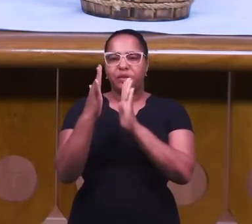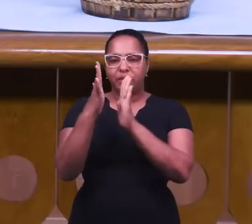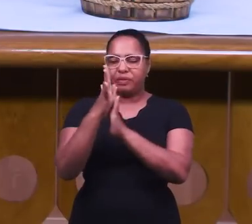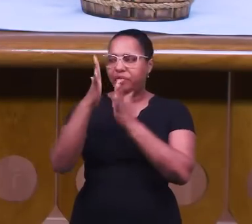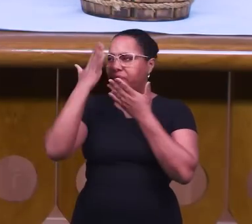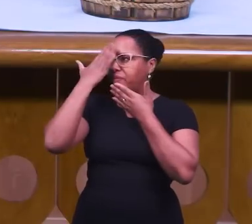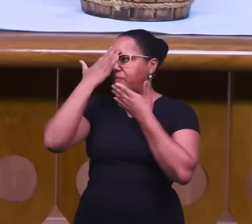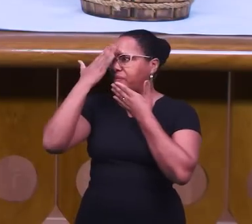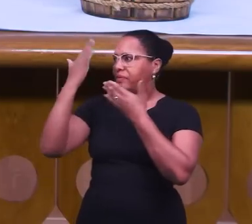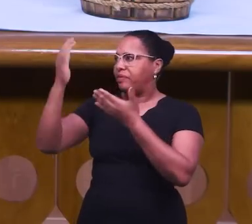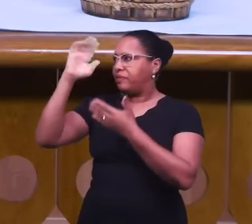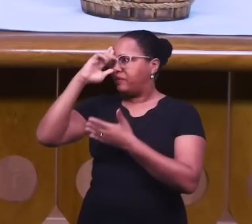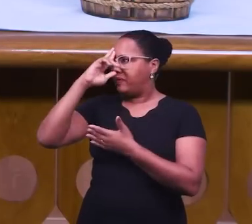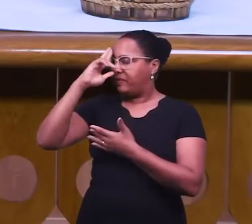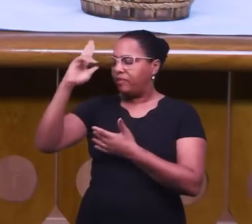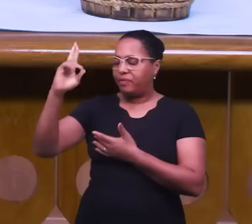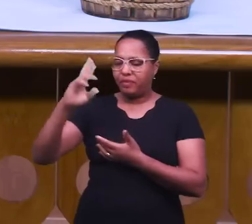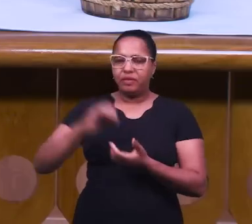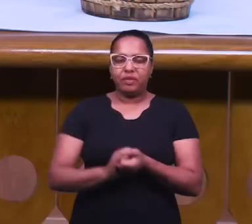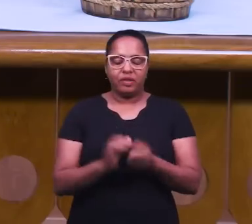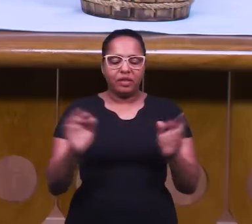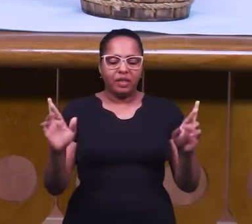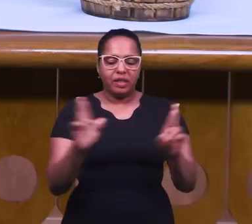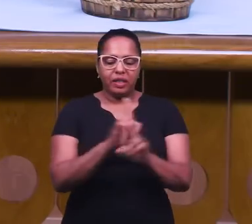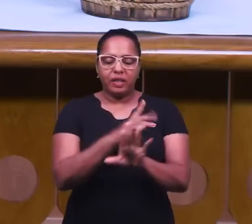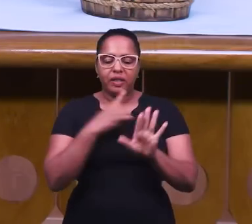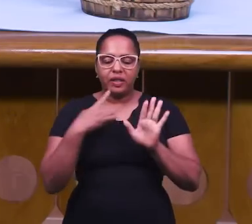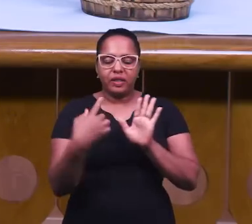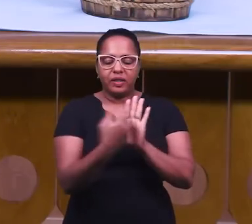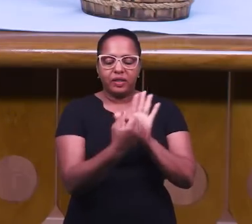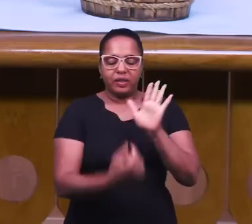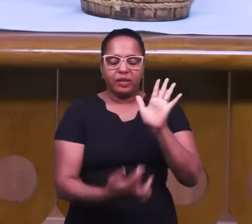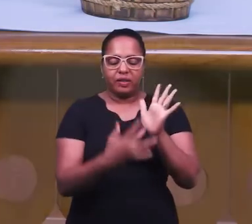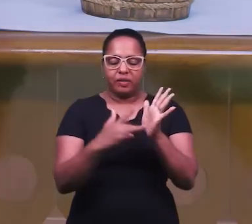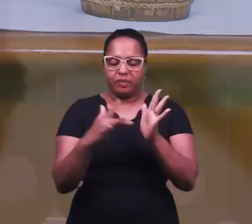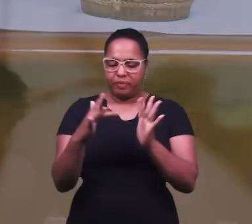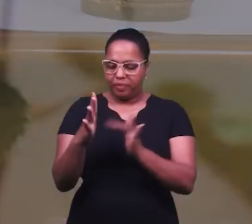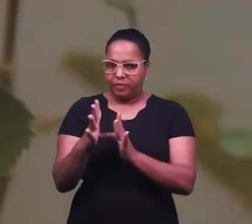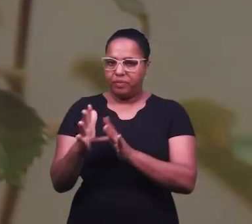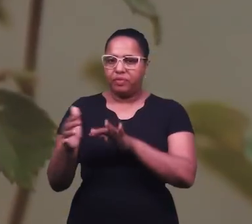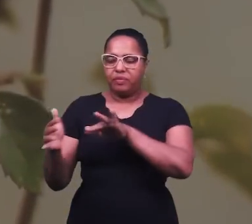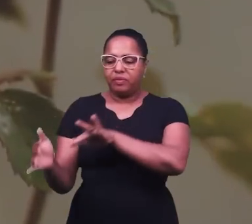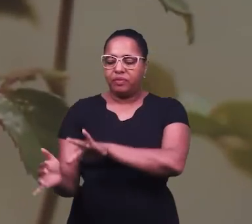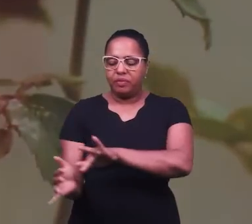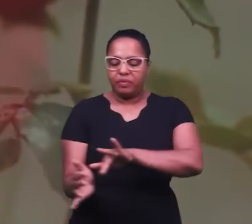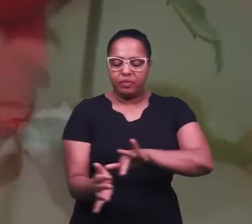louvor, bendizendo ao Senhor, um louvor relacionado ao sangue de Jesus.